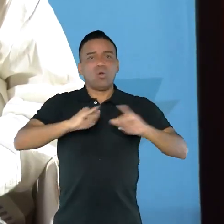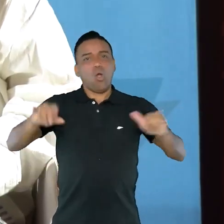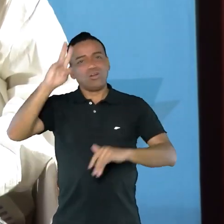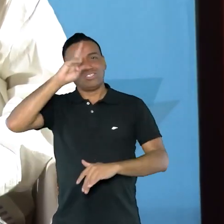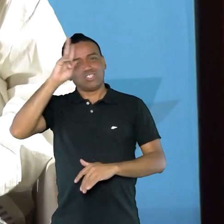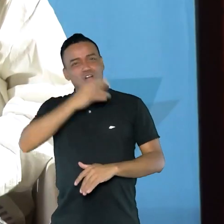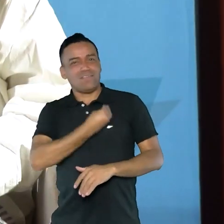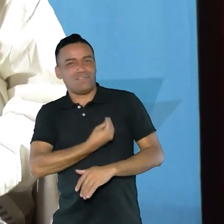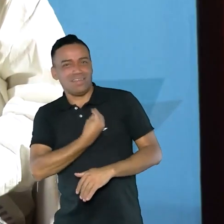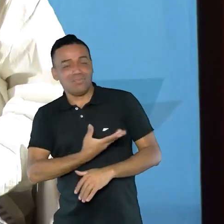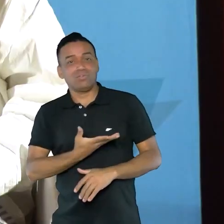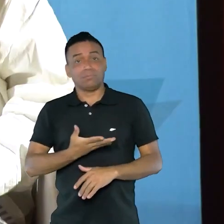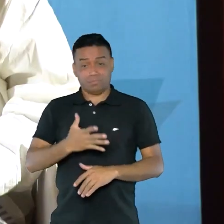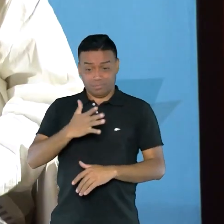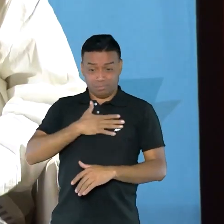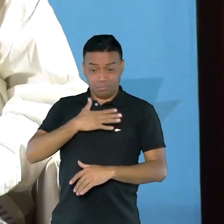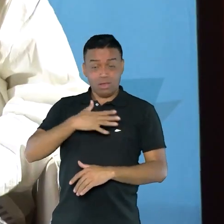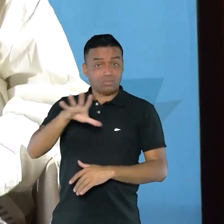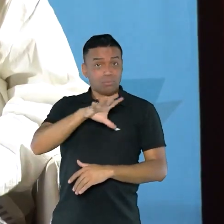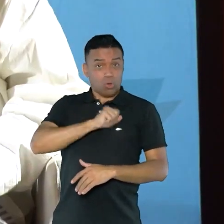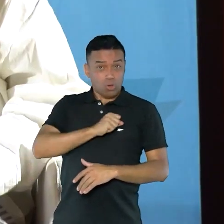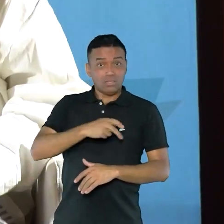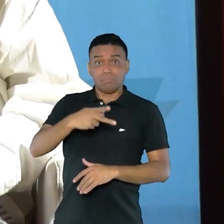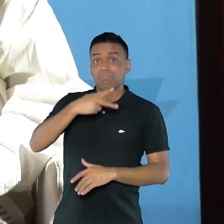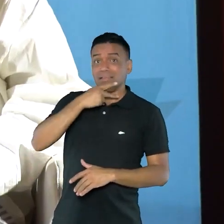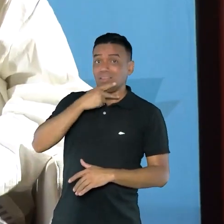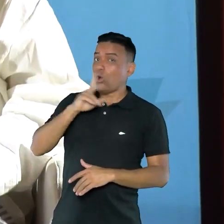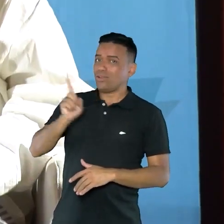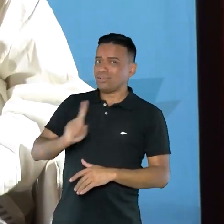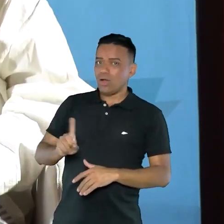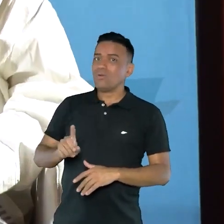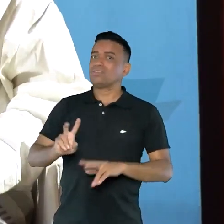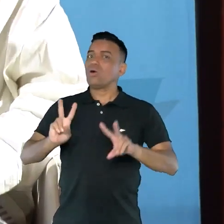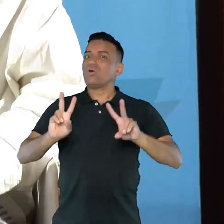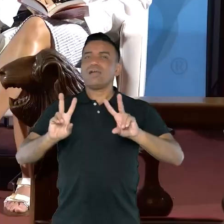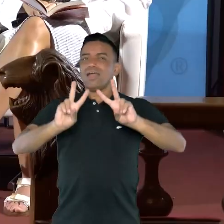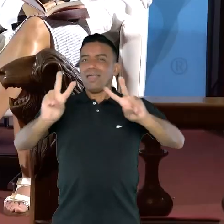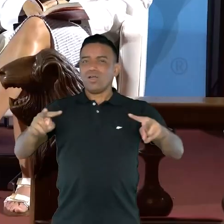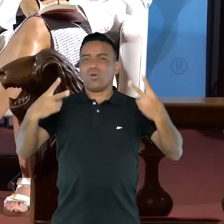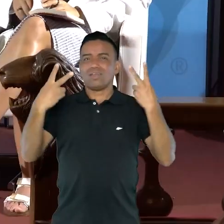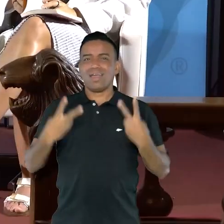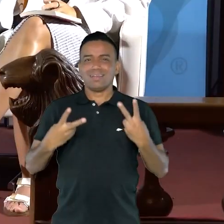Meus amores não são platônicos, reconhecem as minhas sombras.